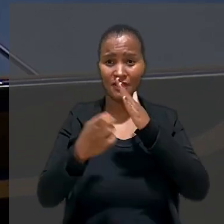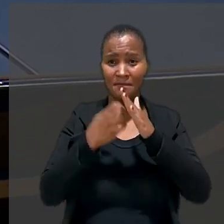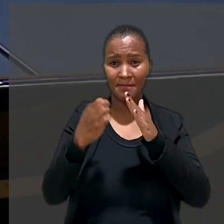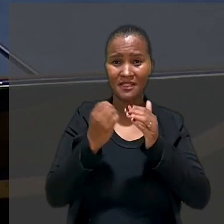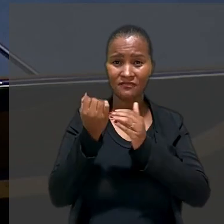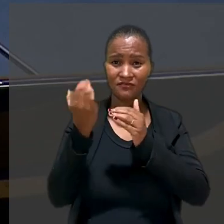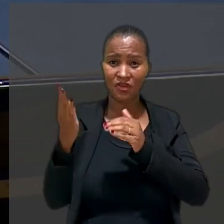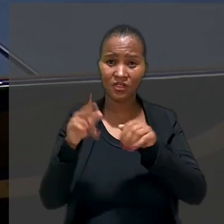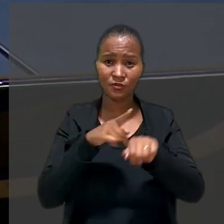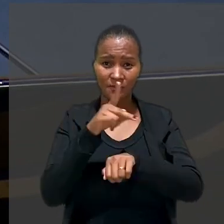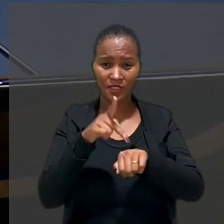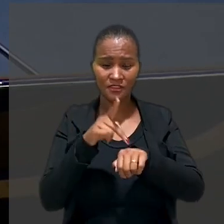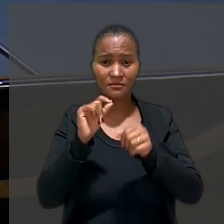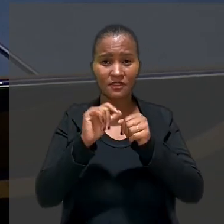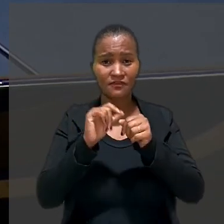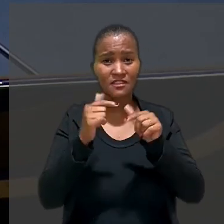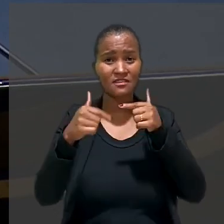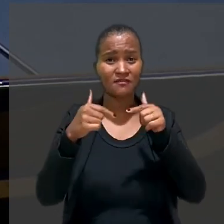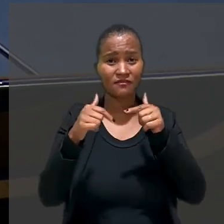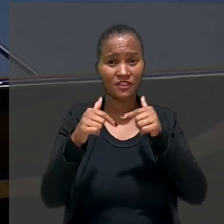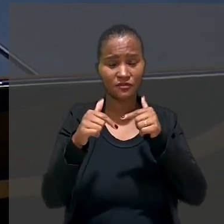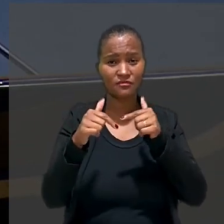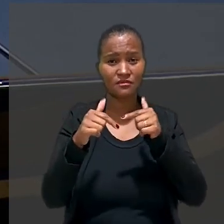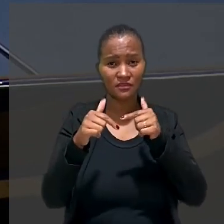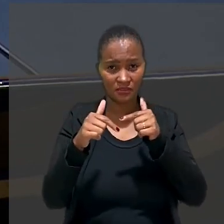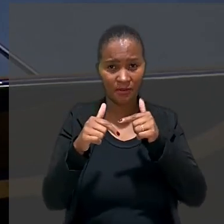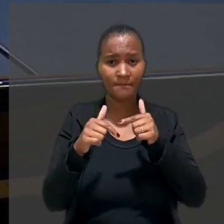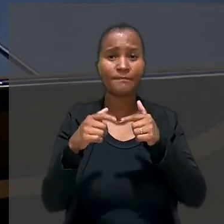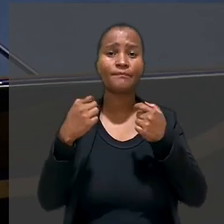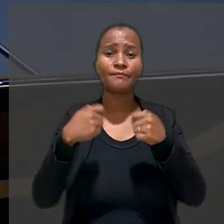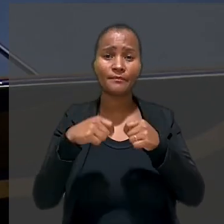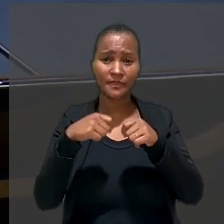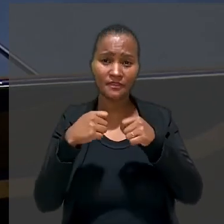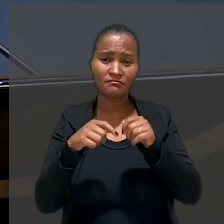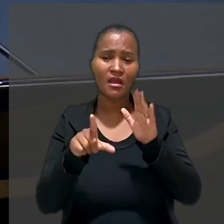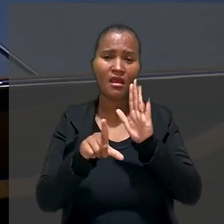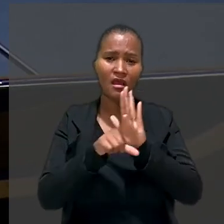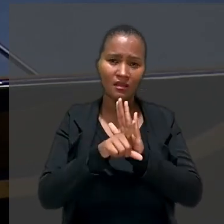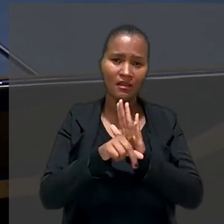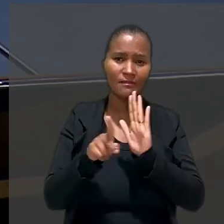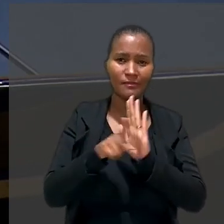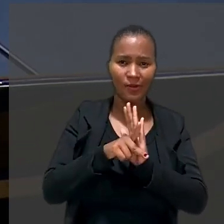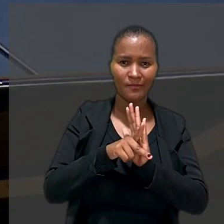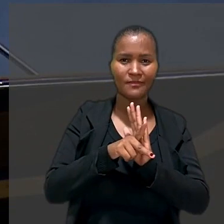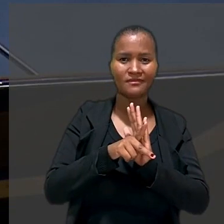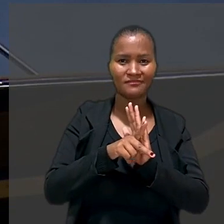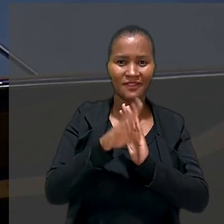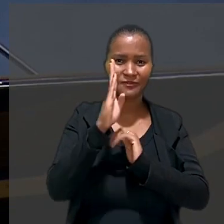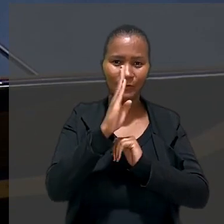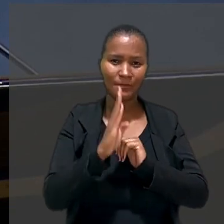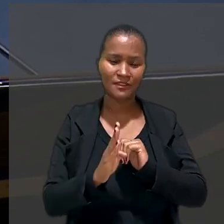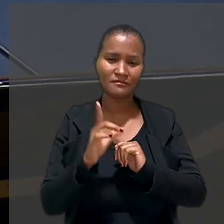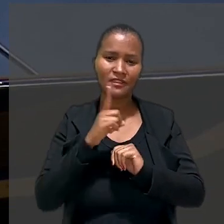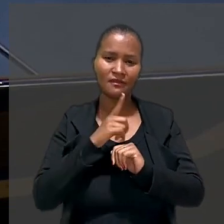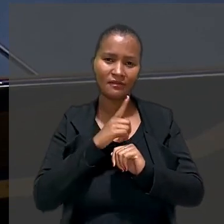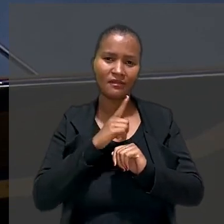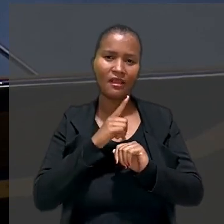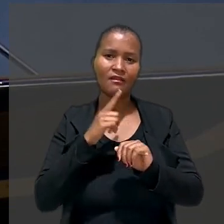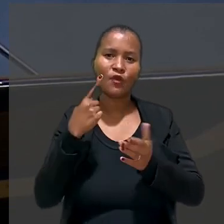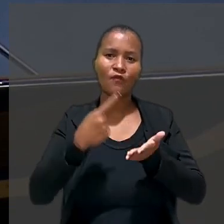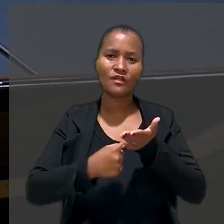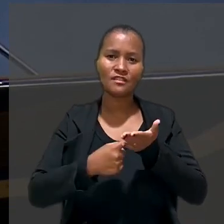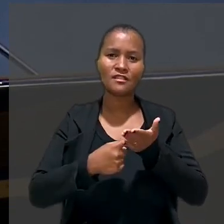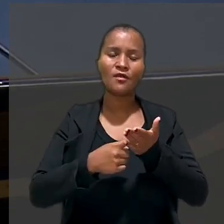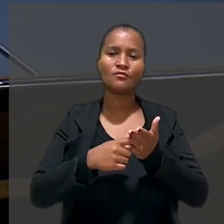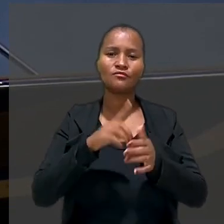celebrados por empresas estrangeiras para prestar serviço no exterior, deve incidir a lei do pavilhão, prevista na Convenção do